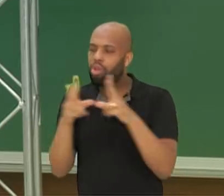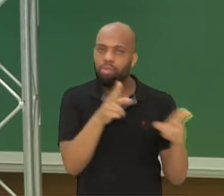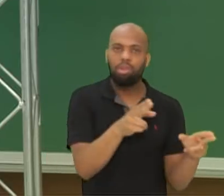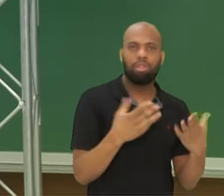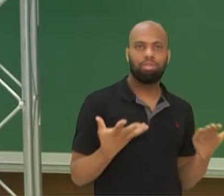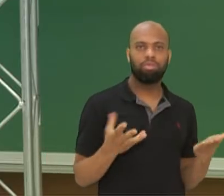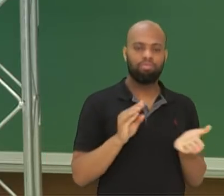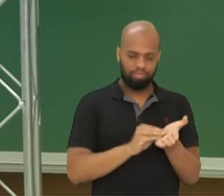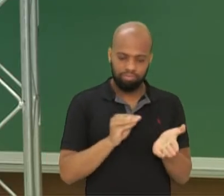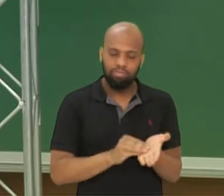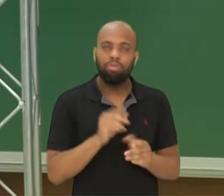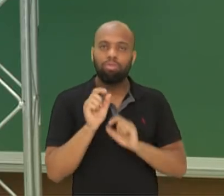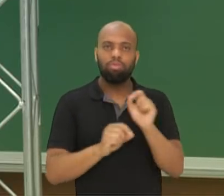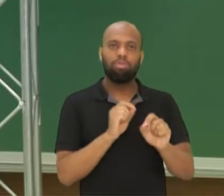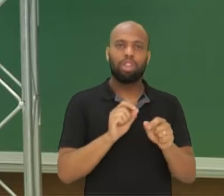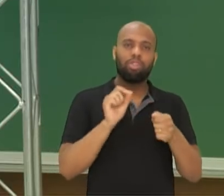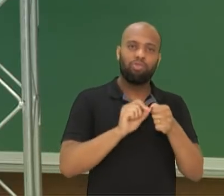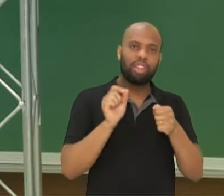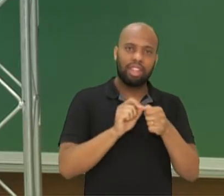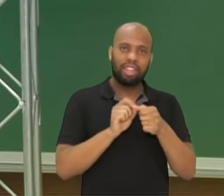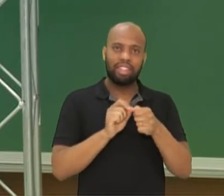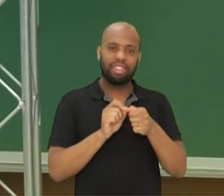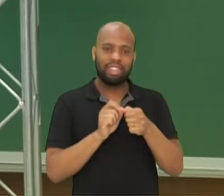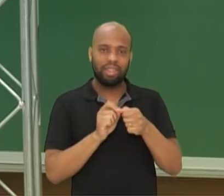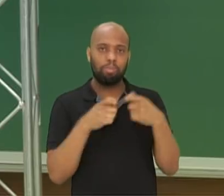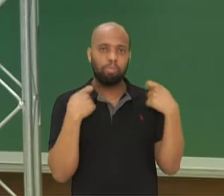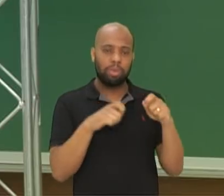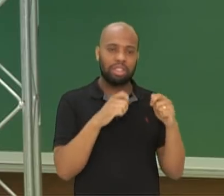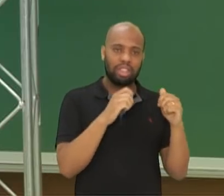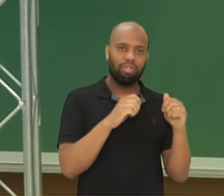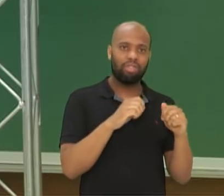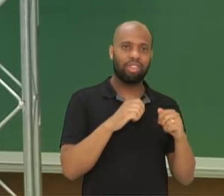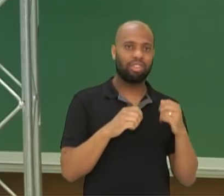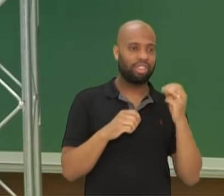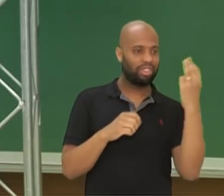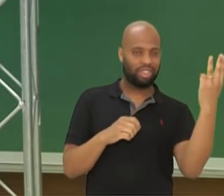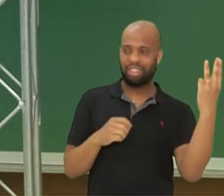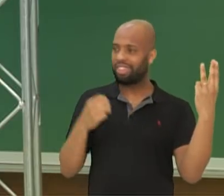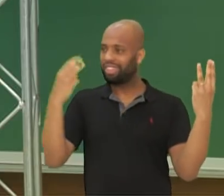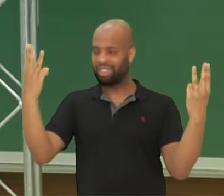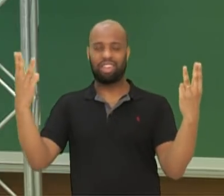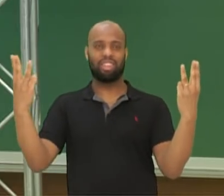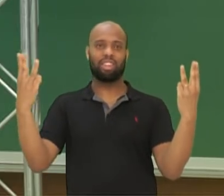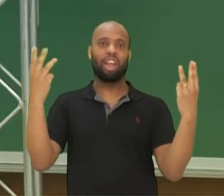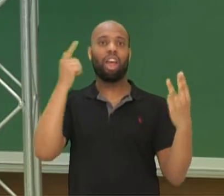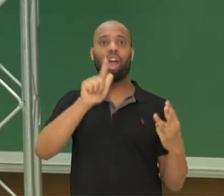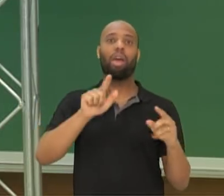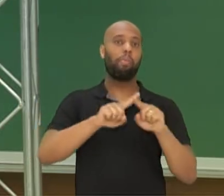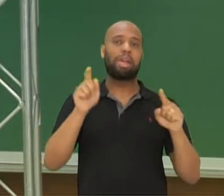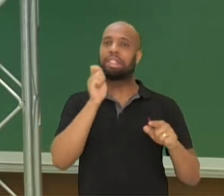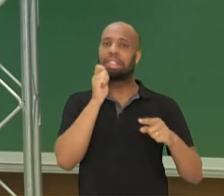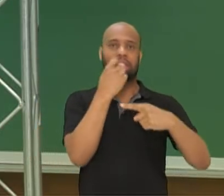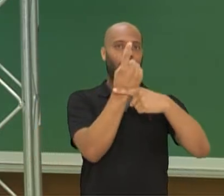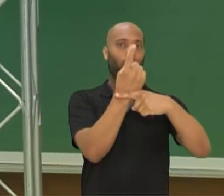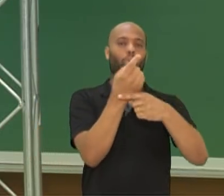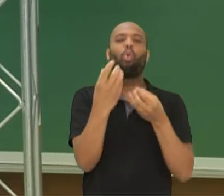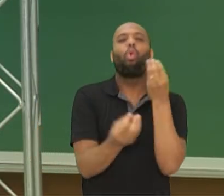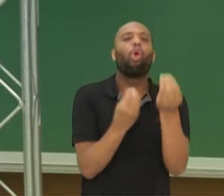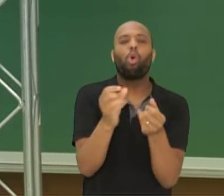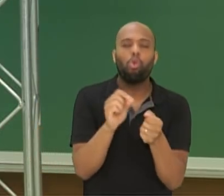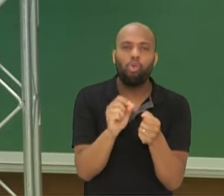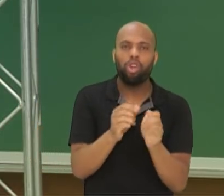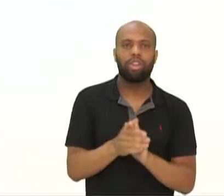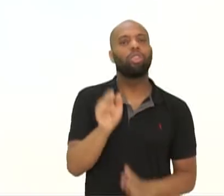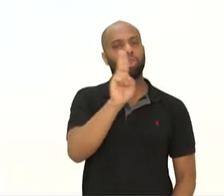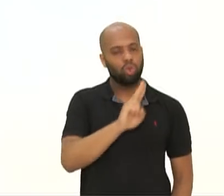essa potência de base 3 tinha que estar no numerador da fração. Para fazer isso, a